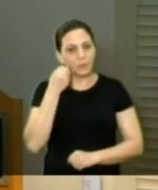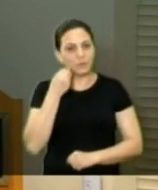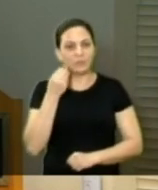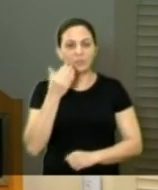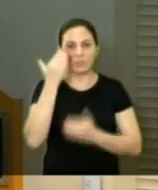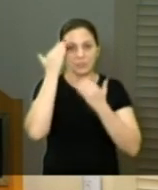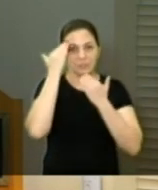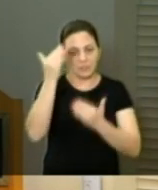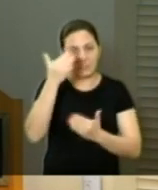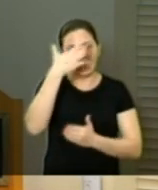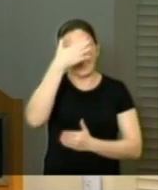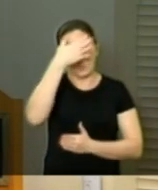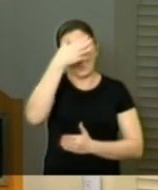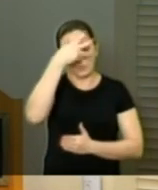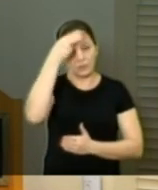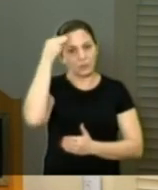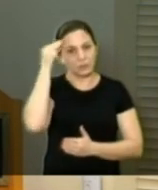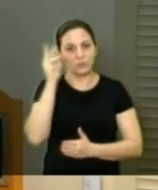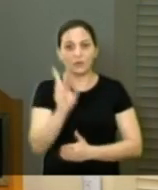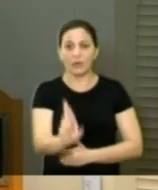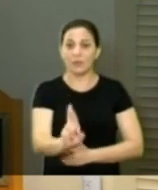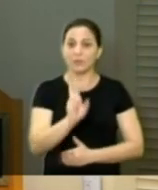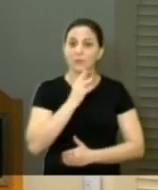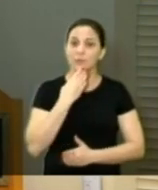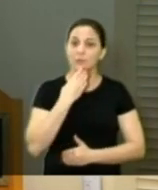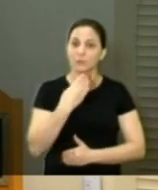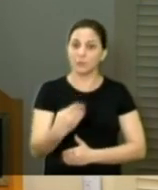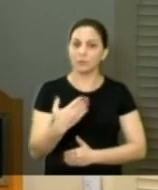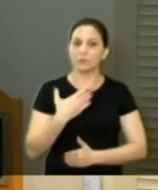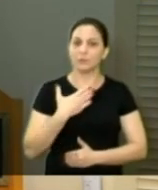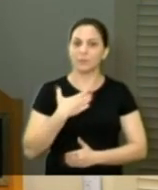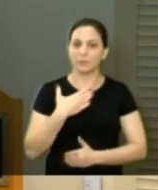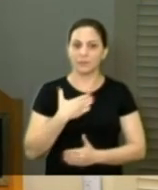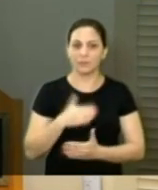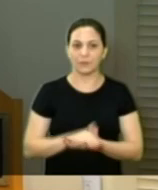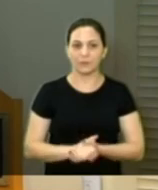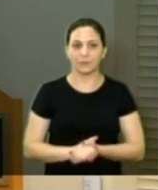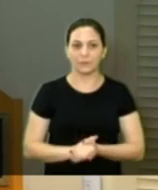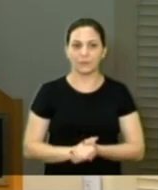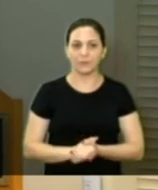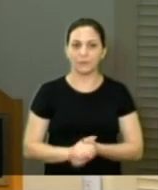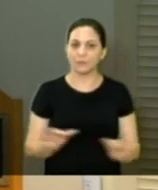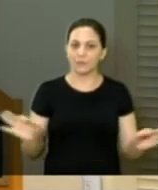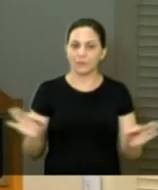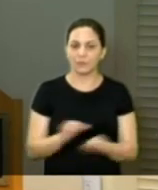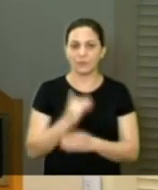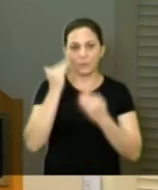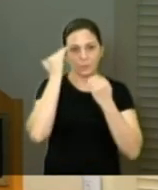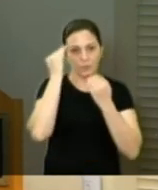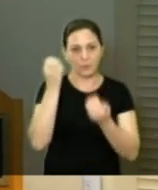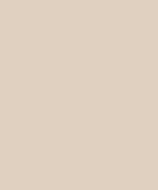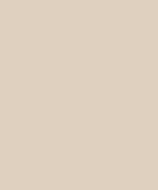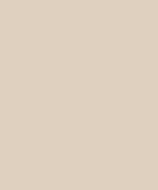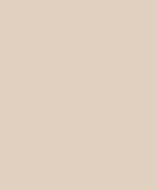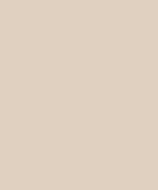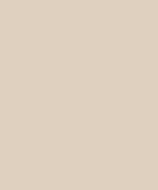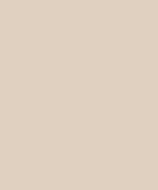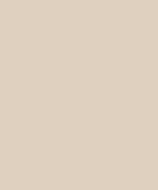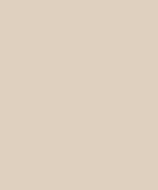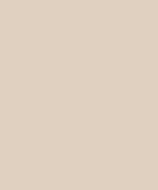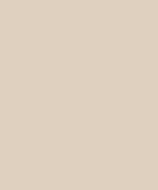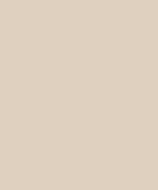ao Executivo a resposta ao nosso requerimento. O que eu tinha para hoje era isso aí. Muito obrigado, uma boa noite a todos.